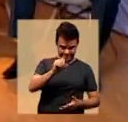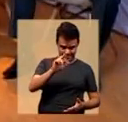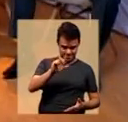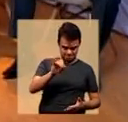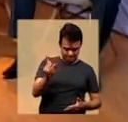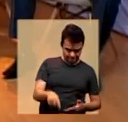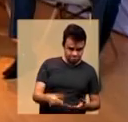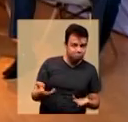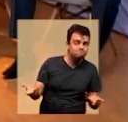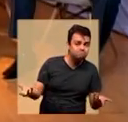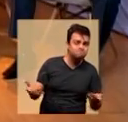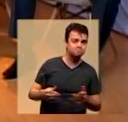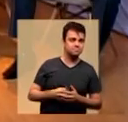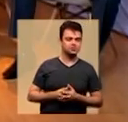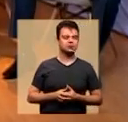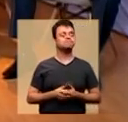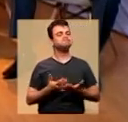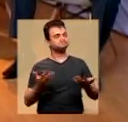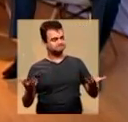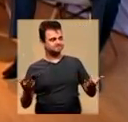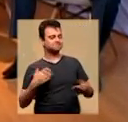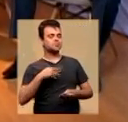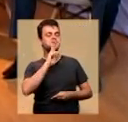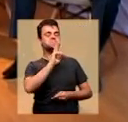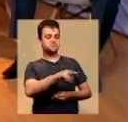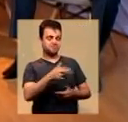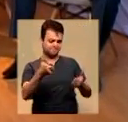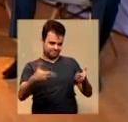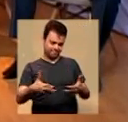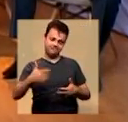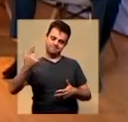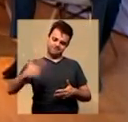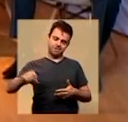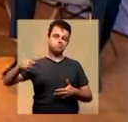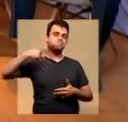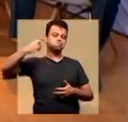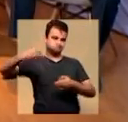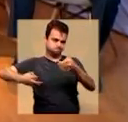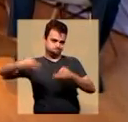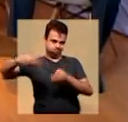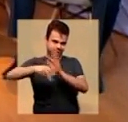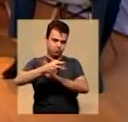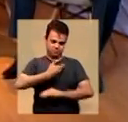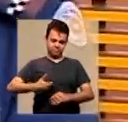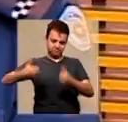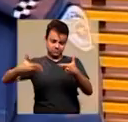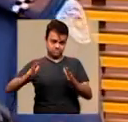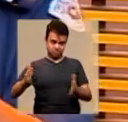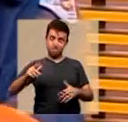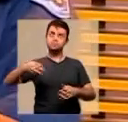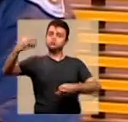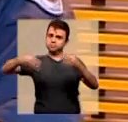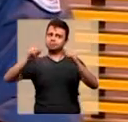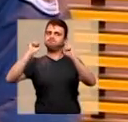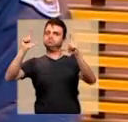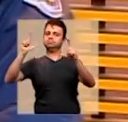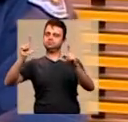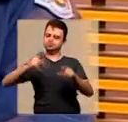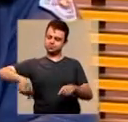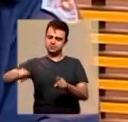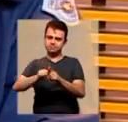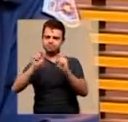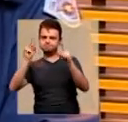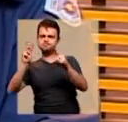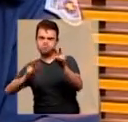Bom, eu inicio a resposta, Matheus, justamente repetindo o que o promotor Zé Heitor disse, né? A justiça está alerta e nós também estamos alertas.